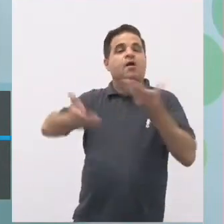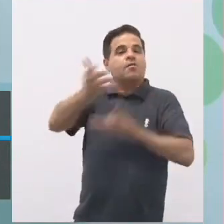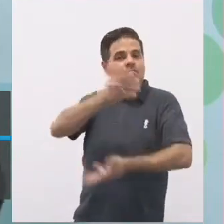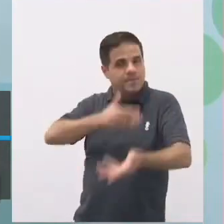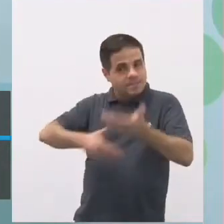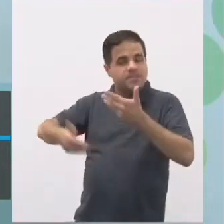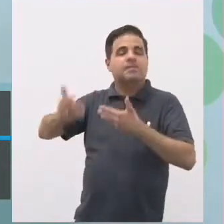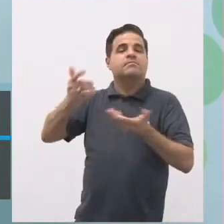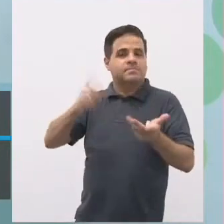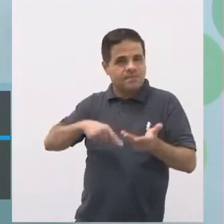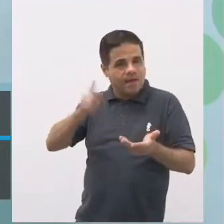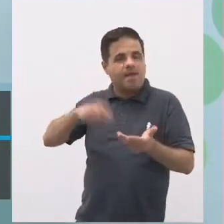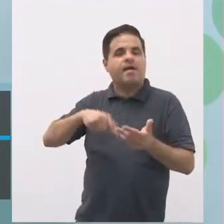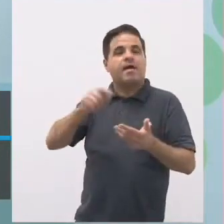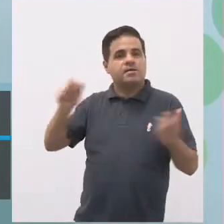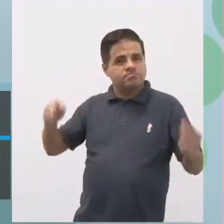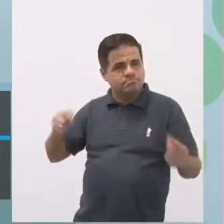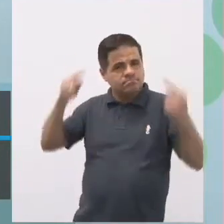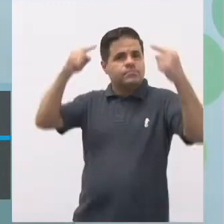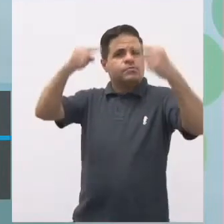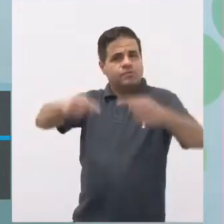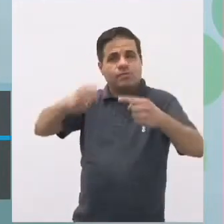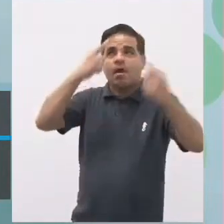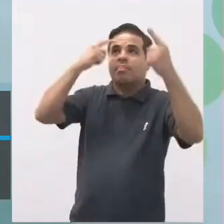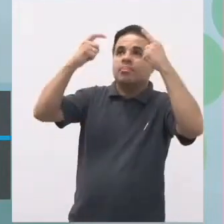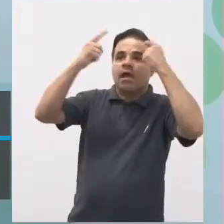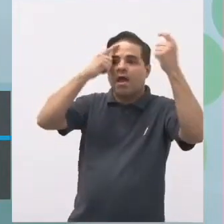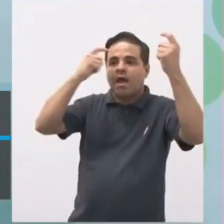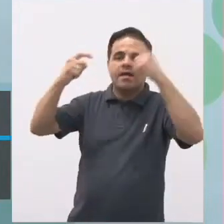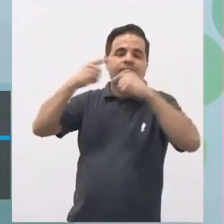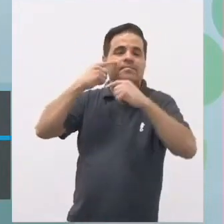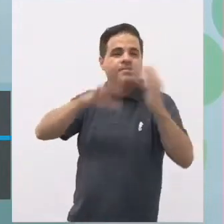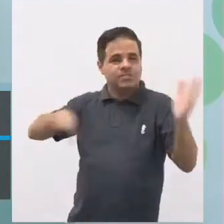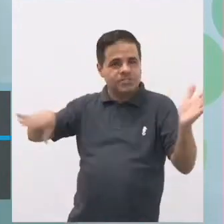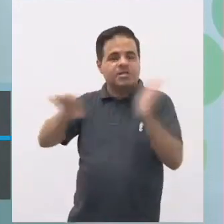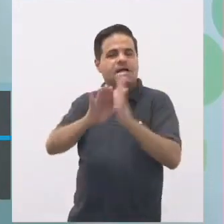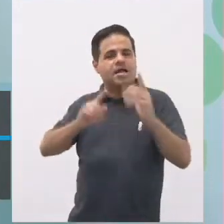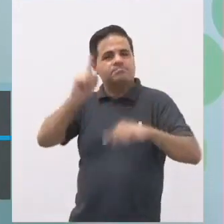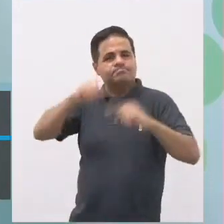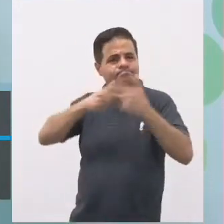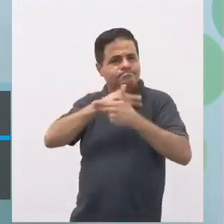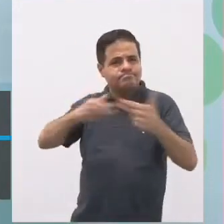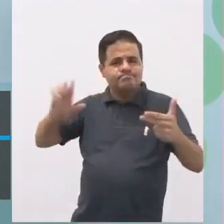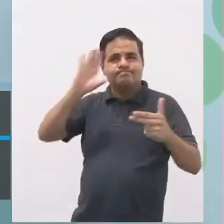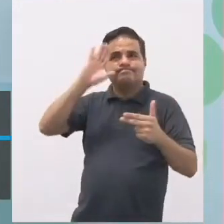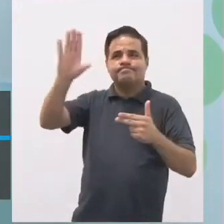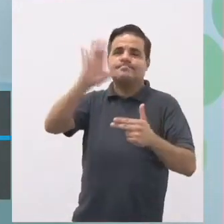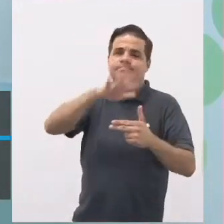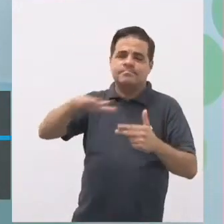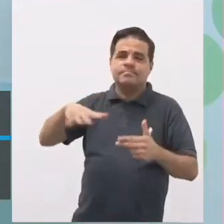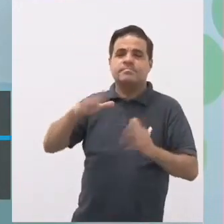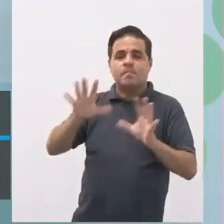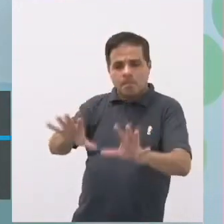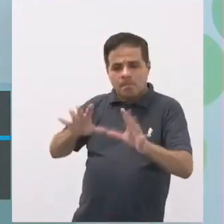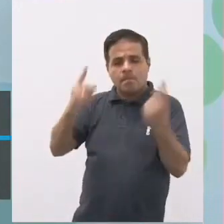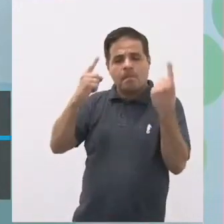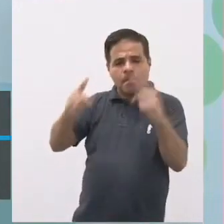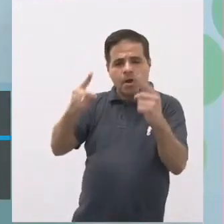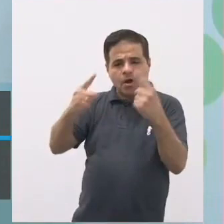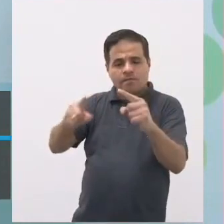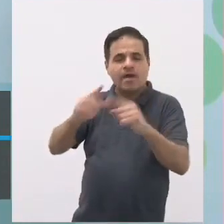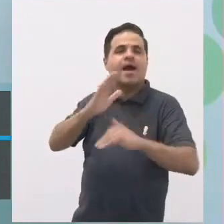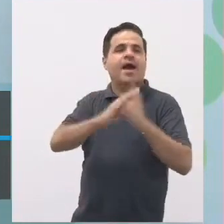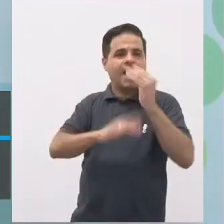compatibiliza esse confronto de ideias para ver se chega no elemento em comum e assim provocar aquelas ações